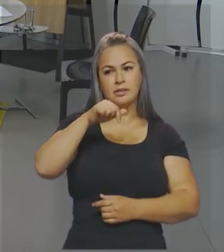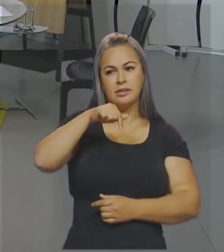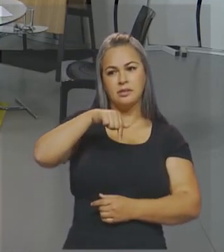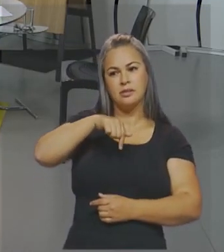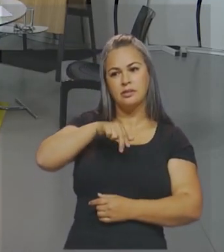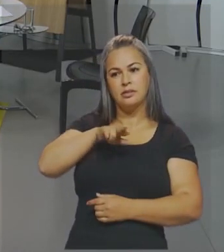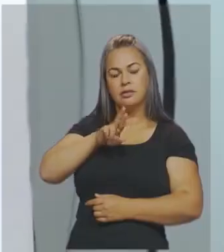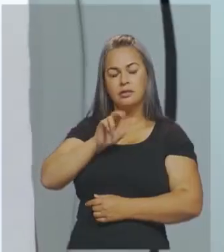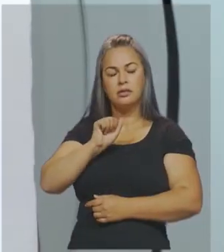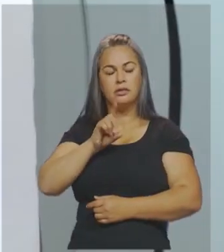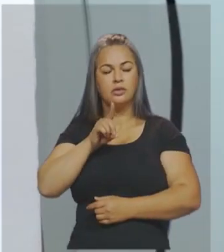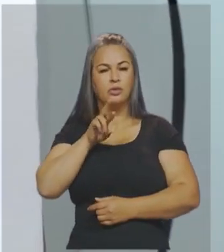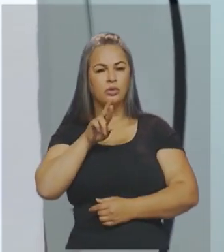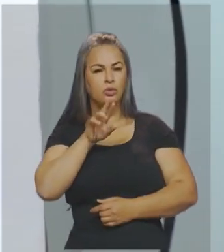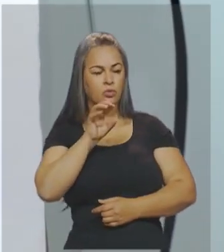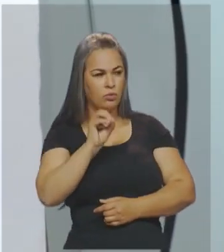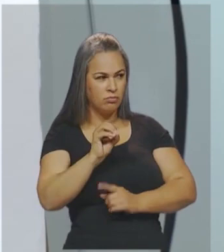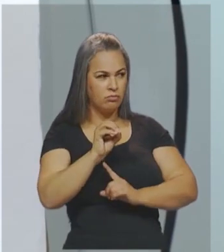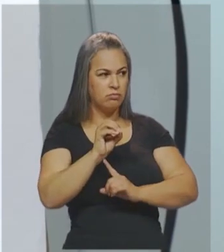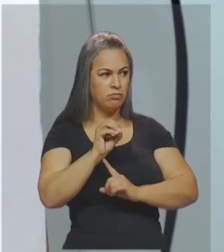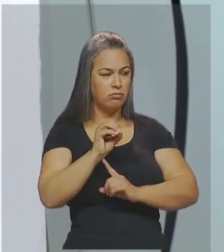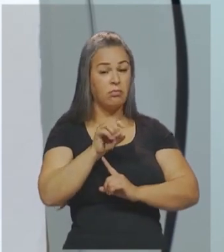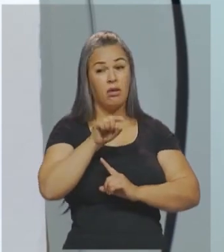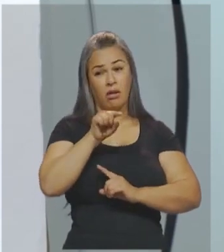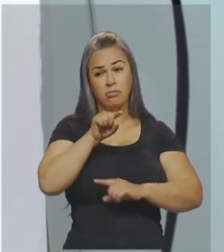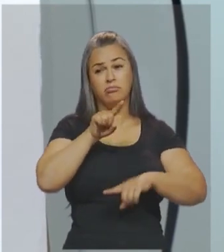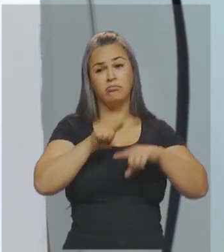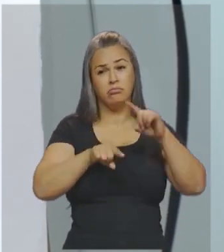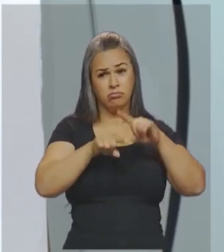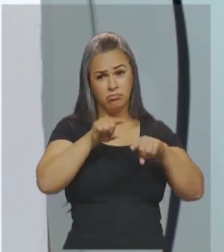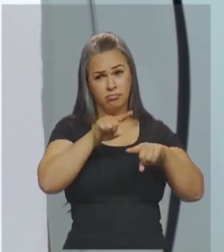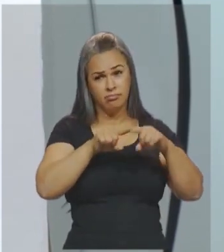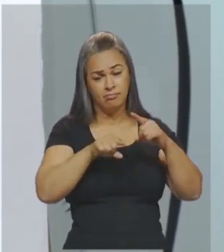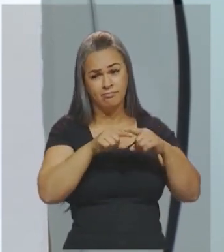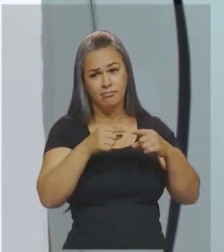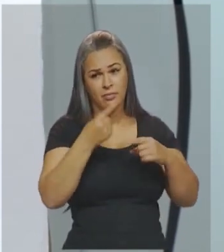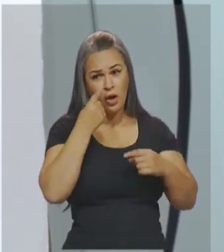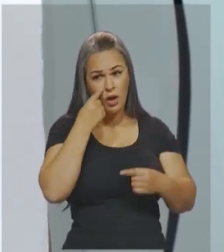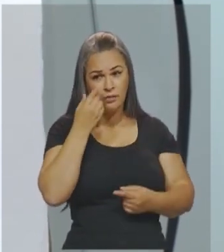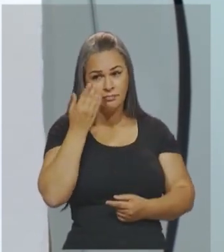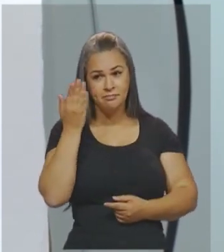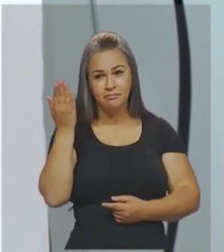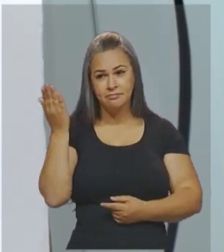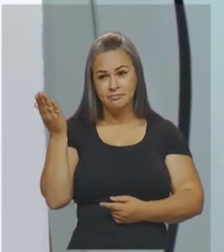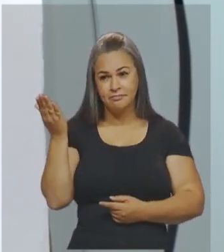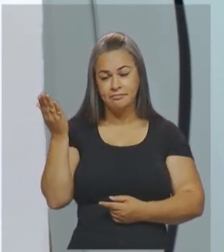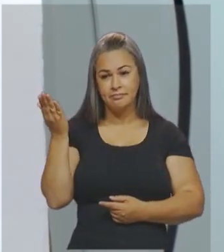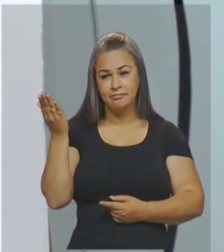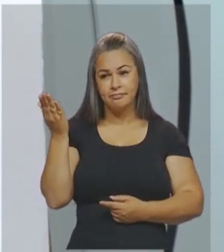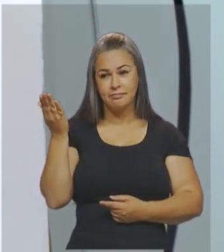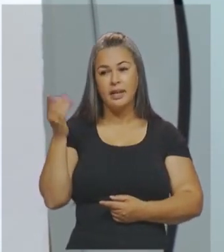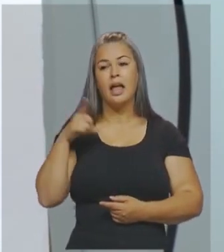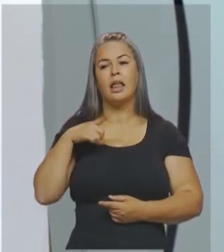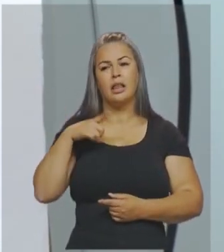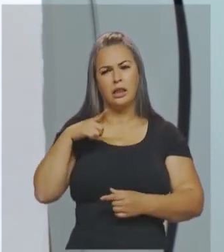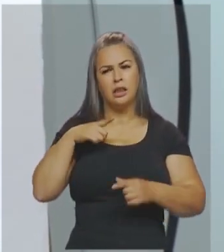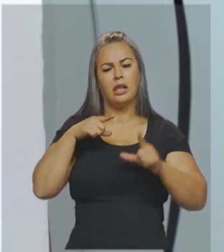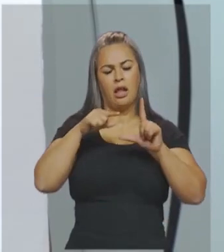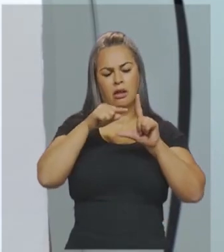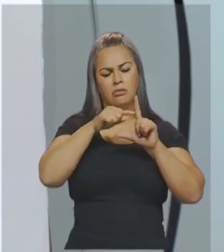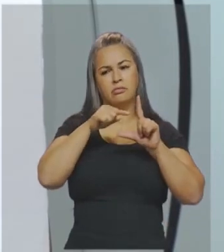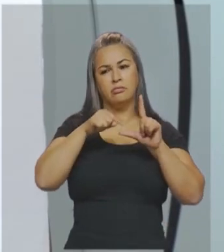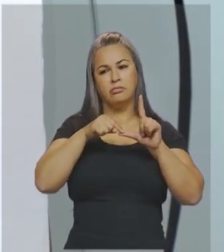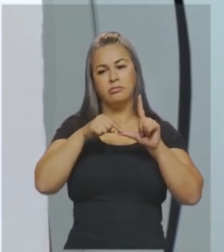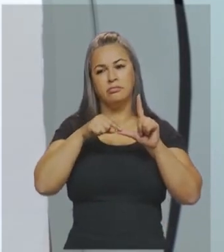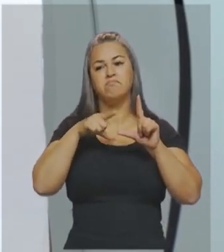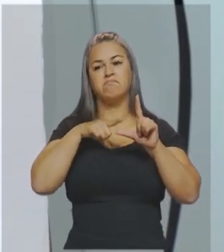né? Peguei o esquadro. É um objeto, né, que eu tenho um ângulo aqui, ó, que eu tenho um segmento de reta